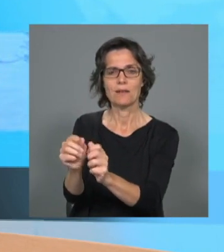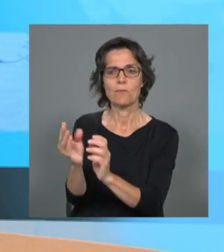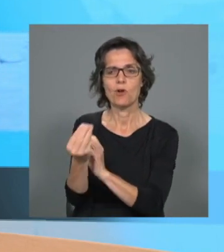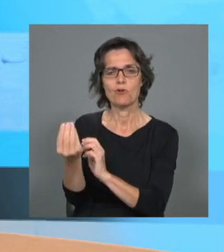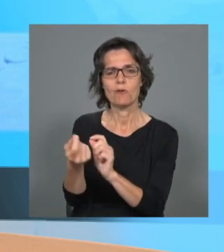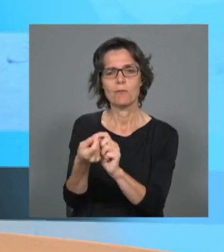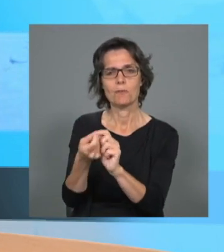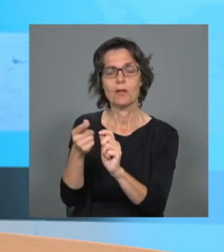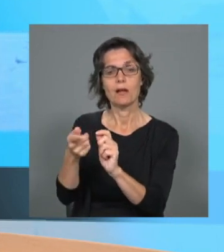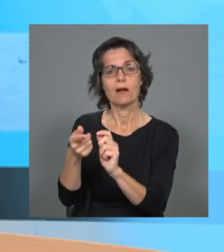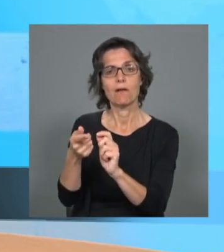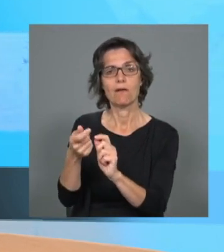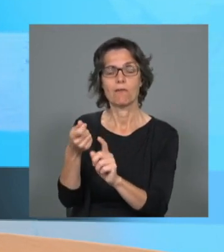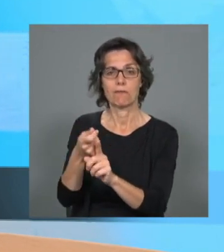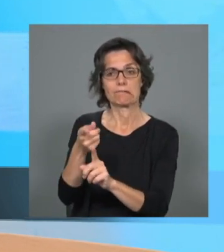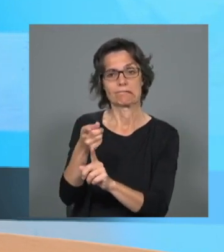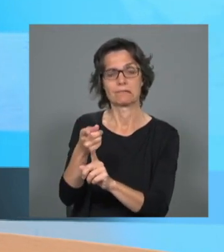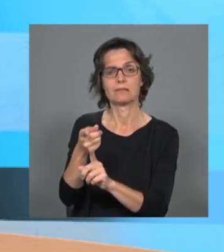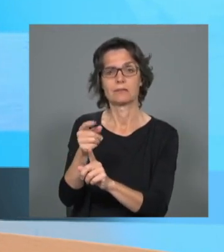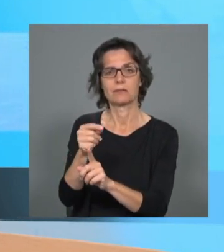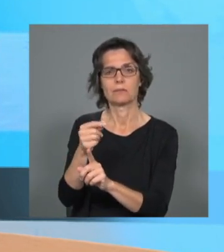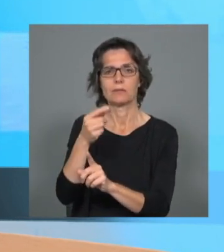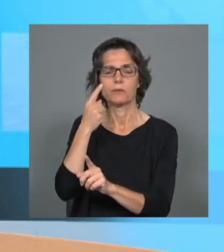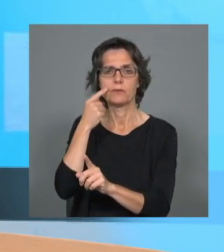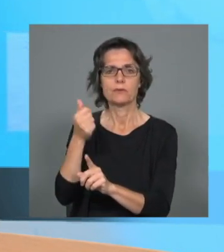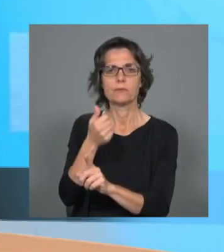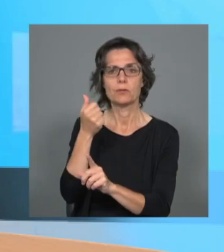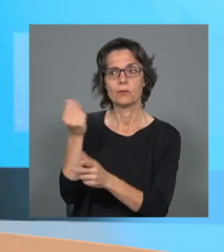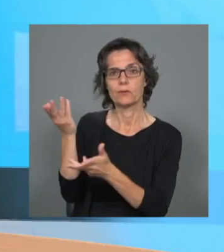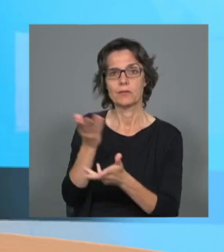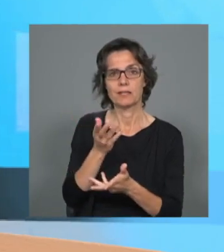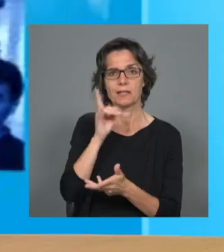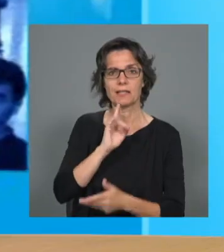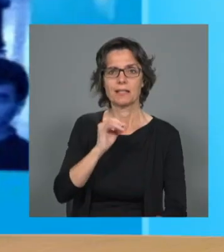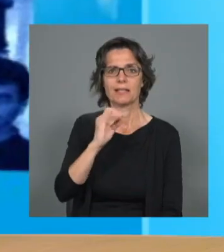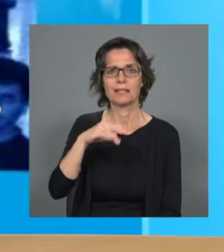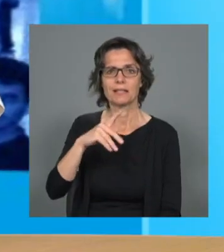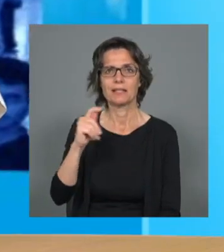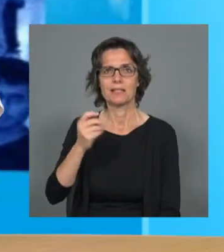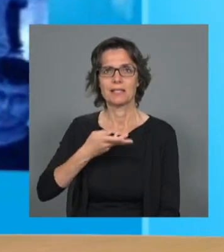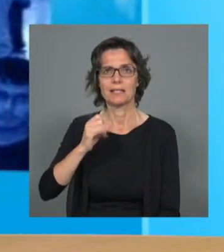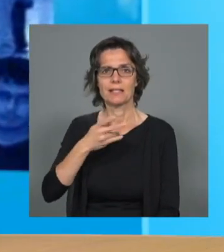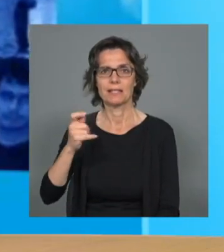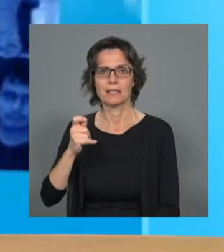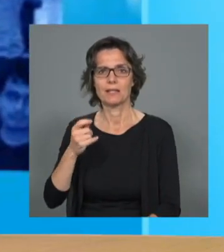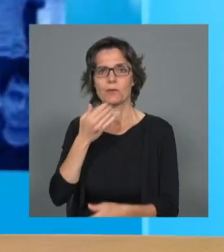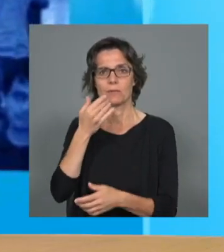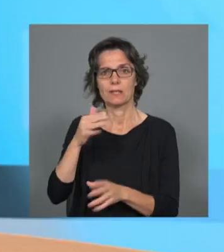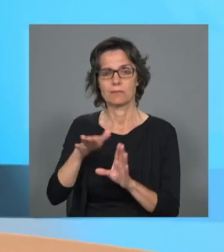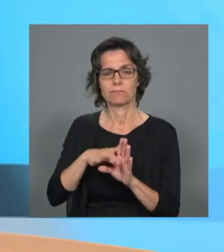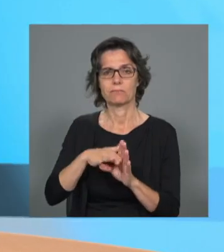a conhecer melhor esta realidade de igreja. Inês Didier, obrigado por estar aqui no programa